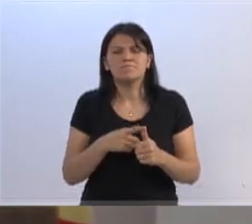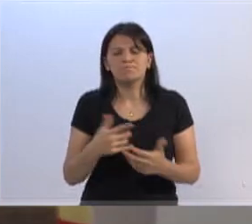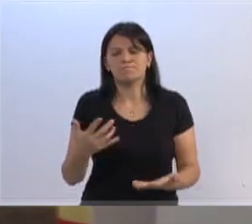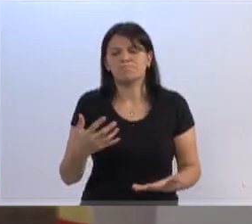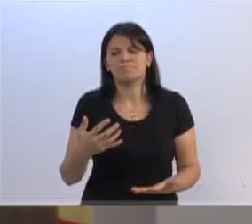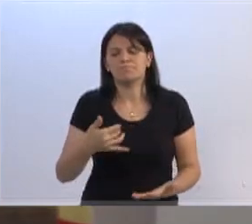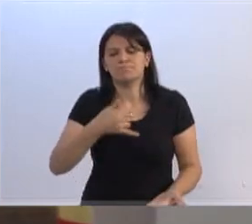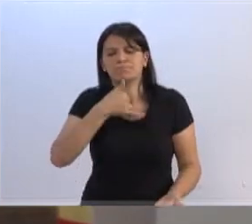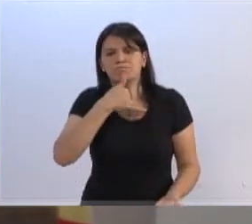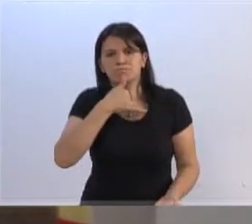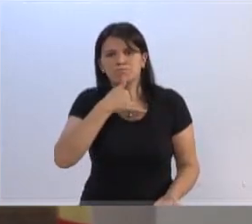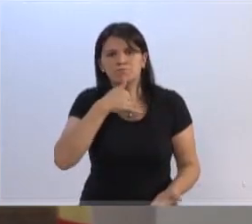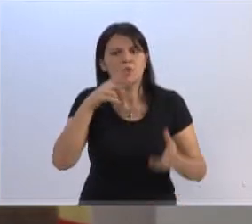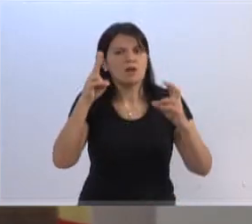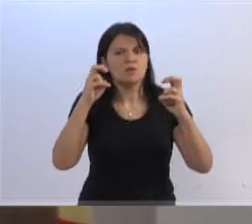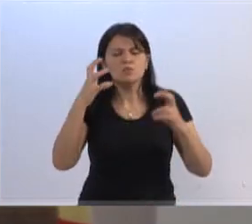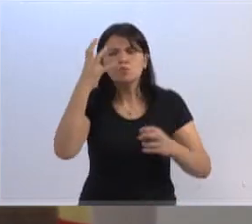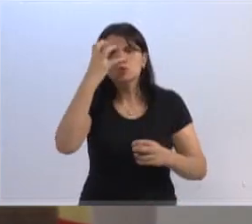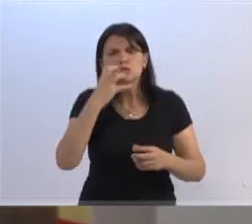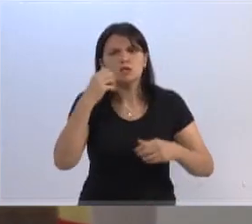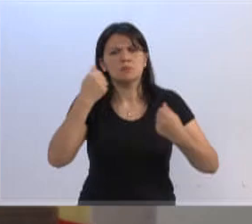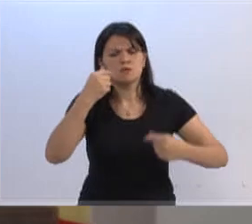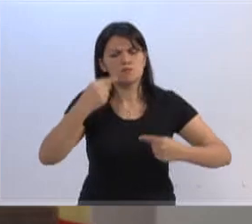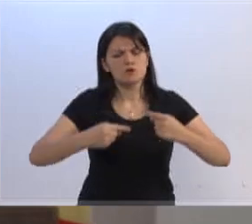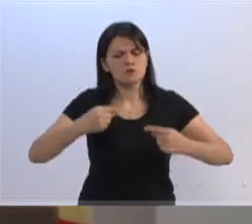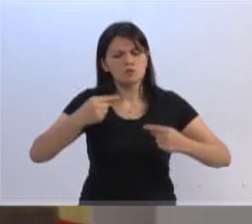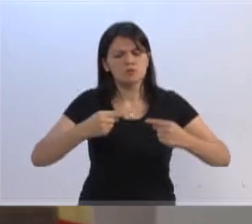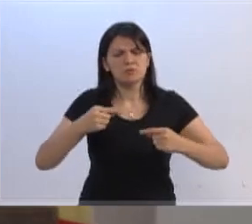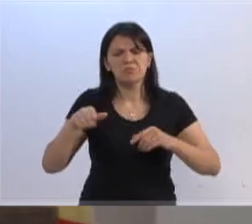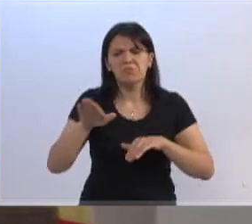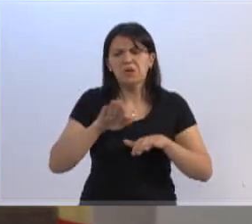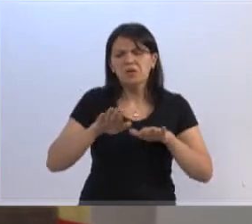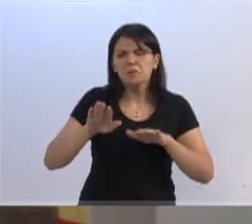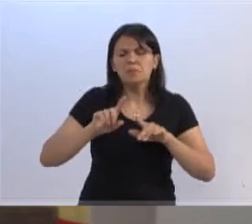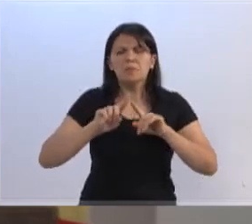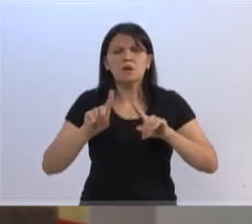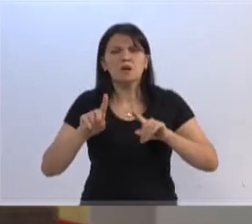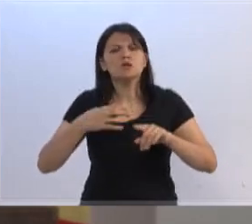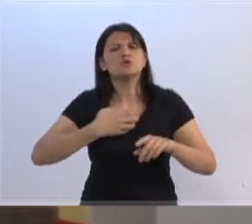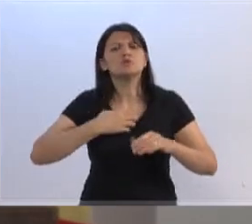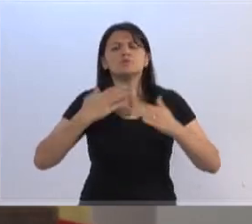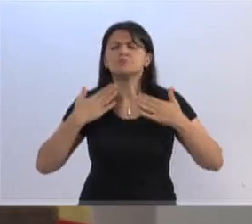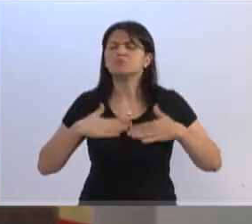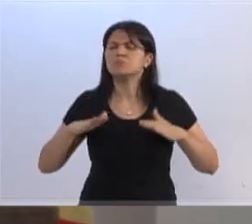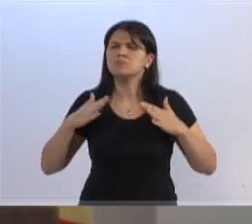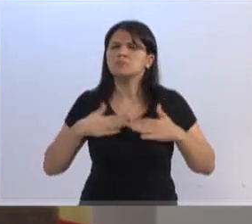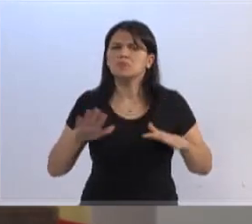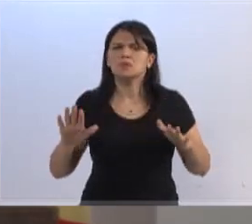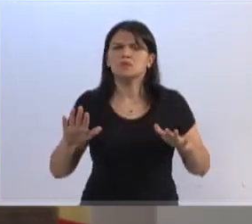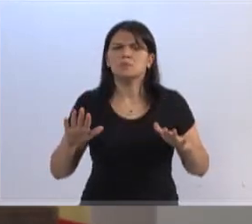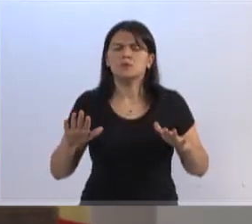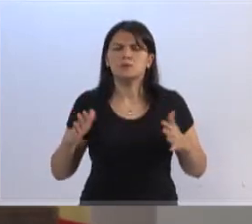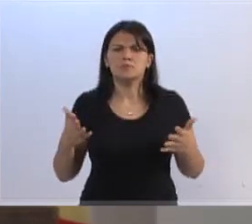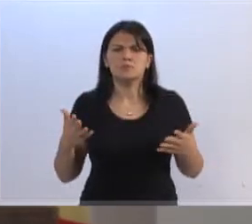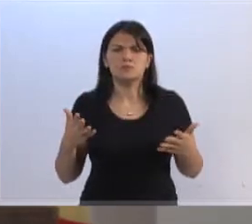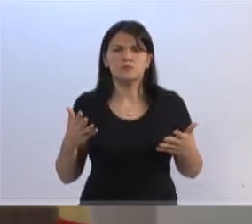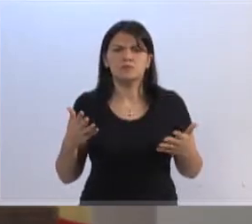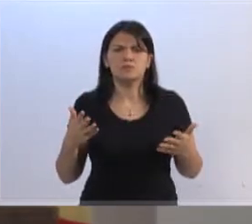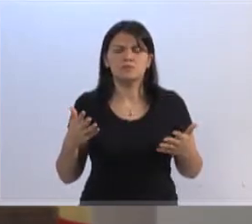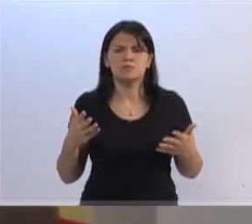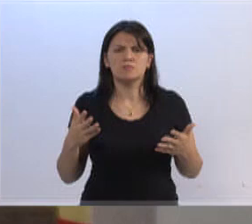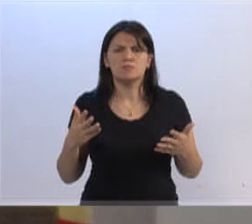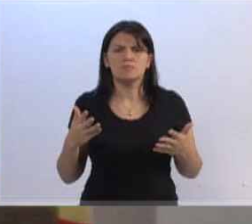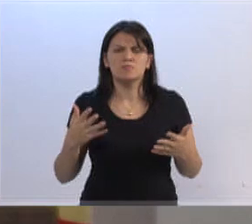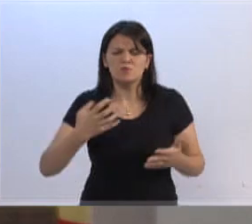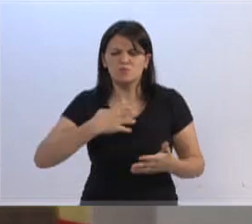que um assunto sério, um assunto que tinha que ser discutido não de forma rasa, mas de forma aqui muito tranquila, entre essa casa, foi colocado de